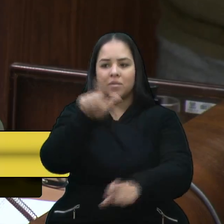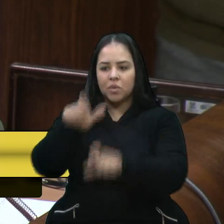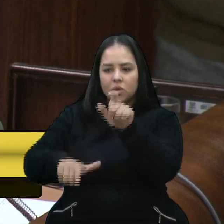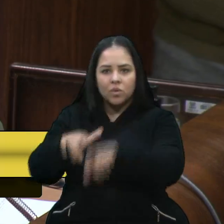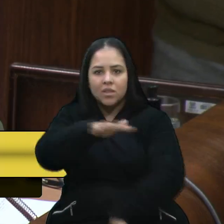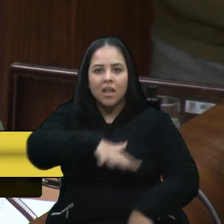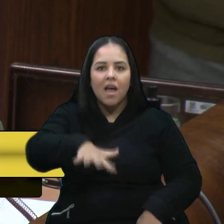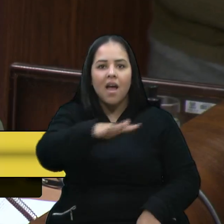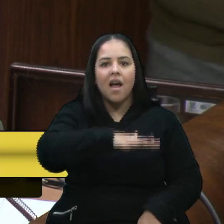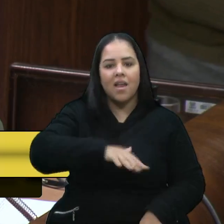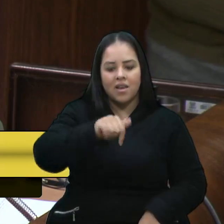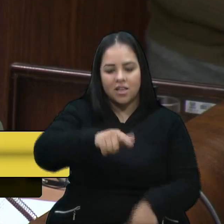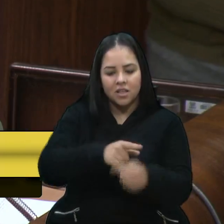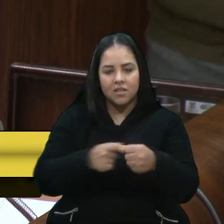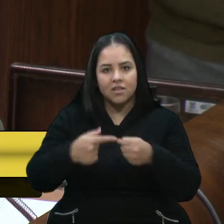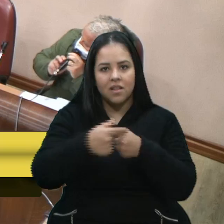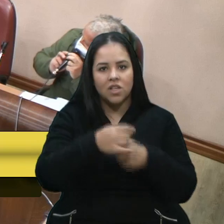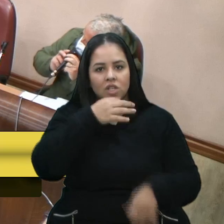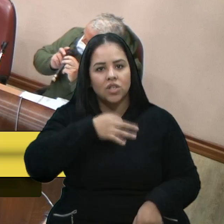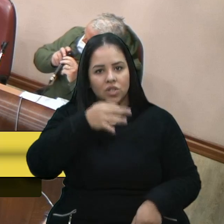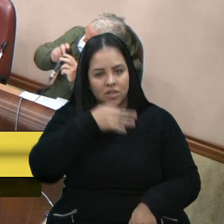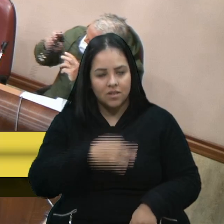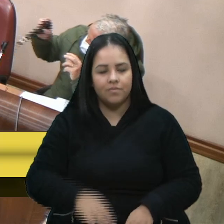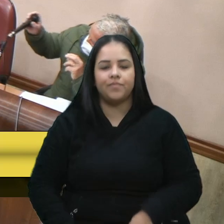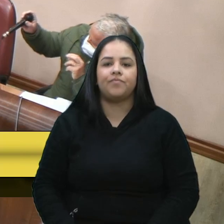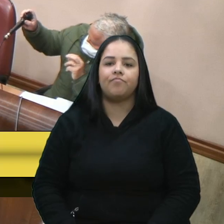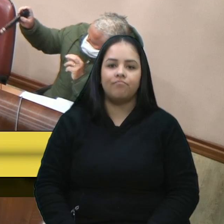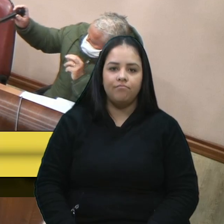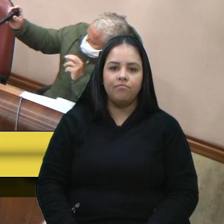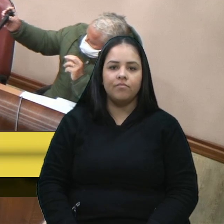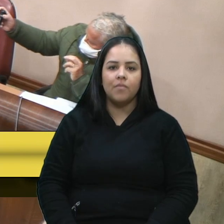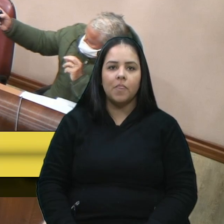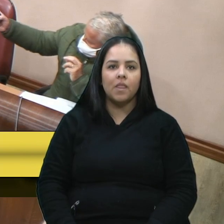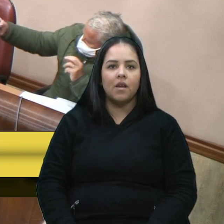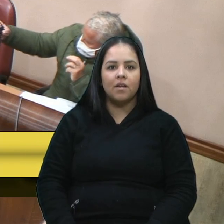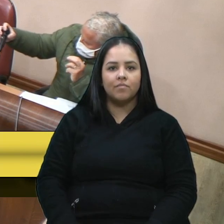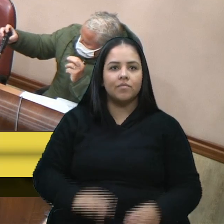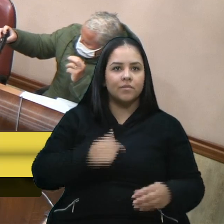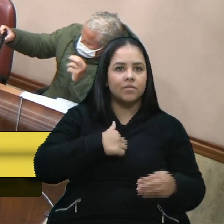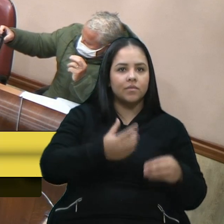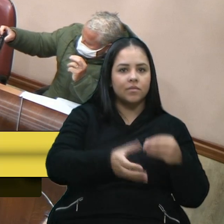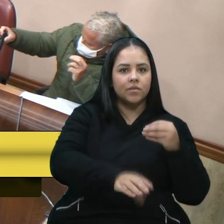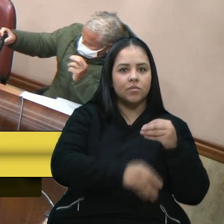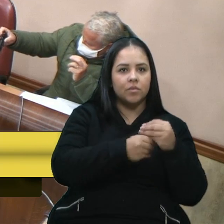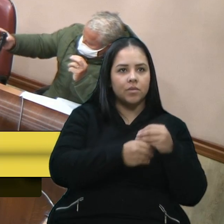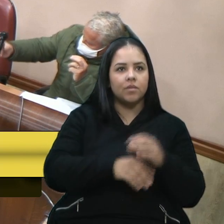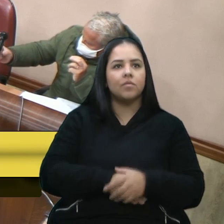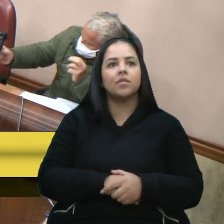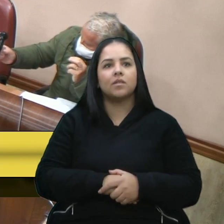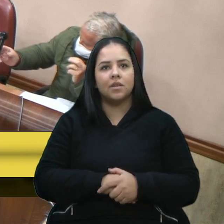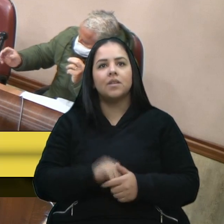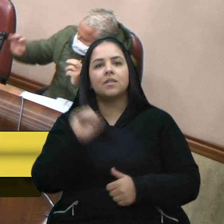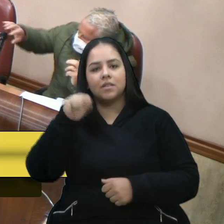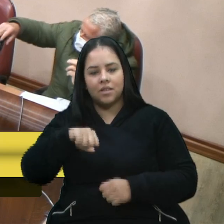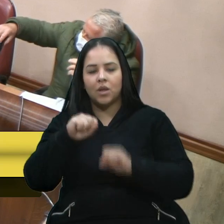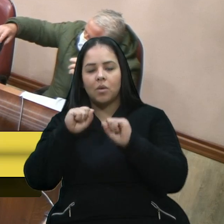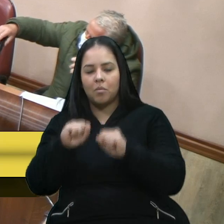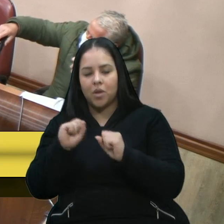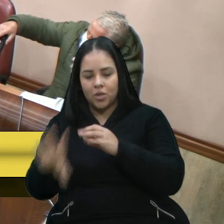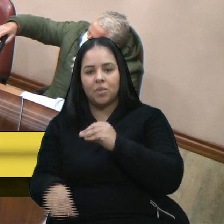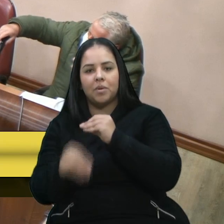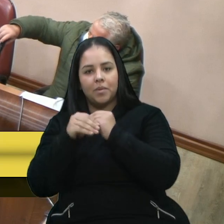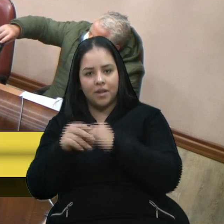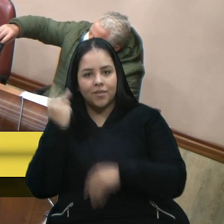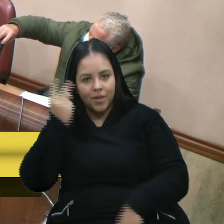muito com a pandemia. Obrigado pela parte. Uma parte, vereadora. Muito obrigado, vereador. Eu lhe concedo de imediato, vereador.